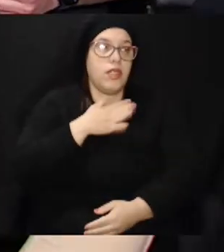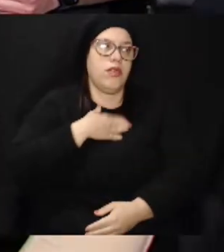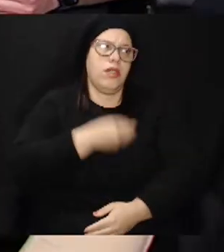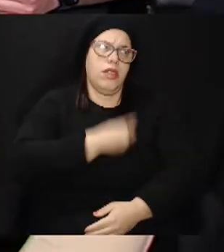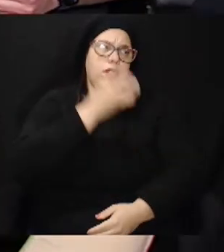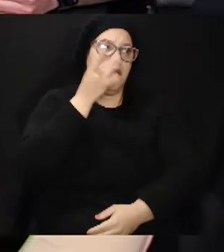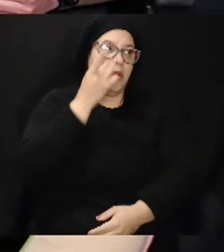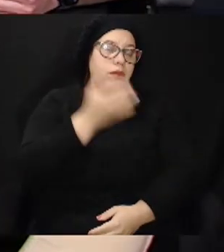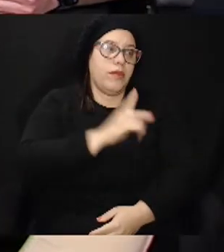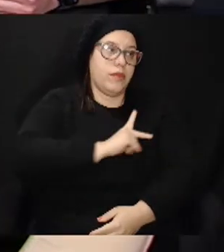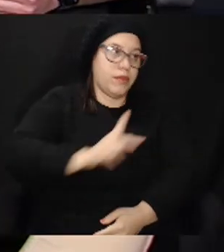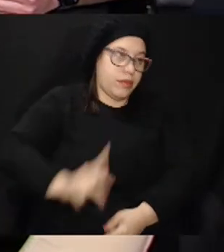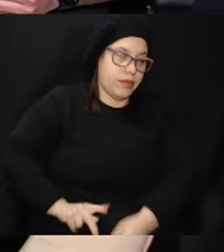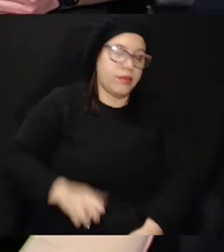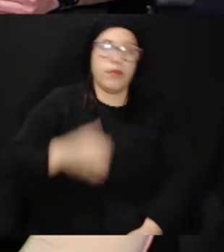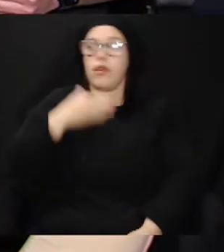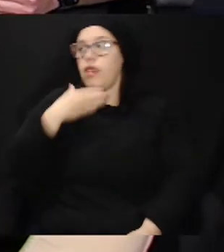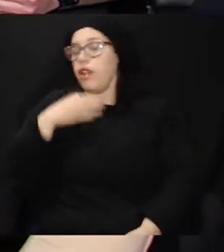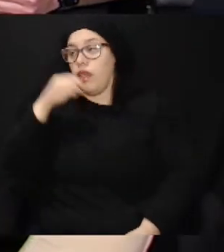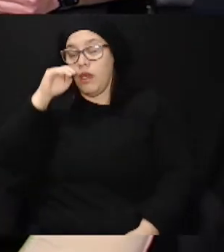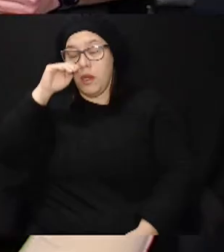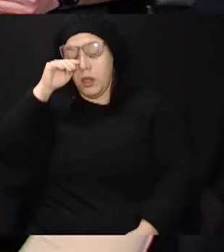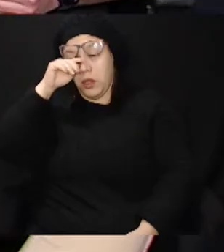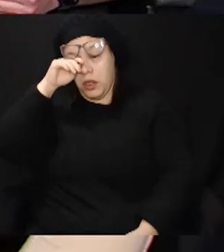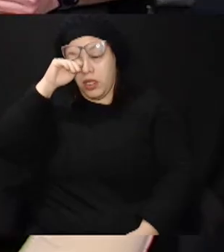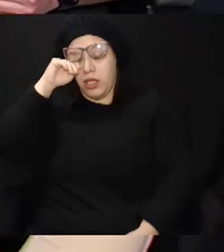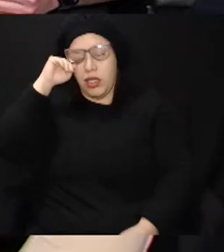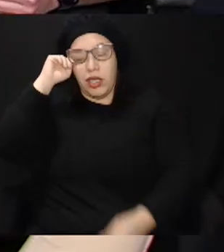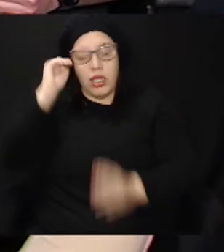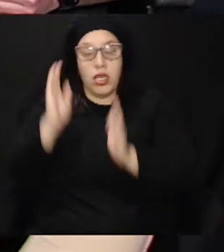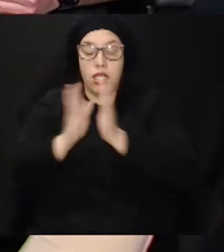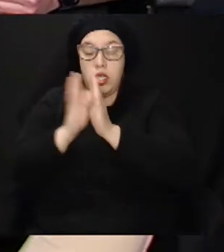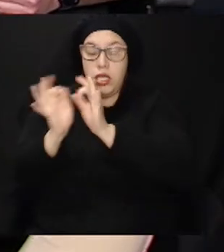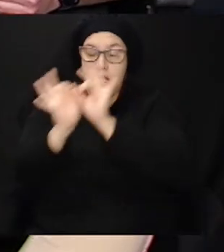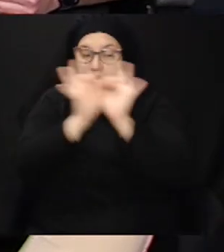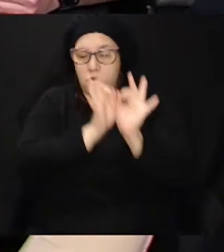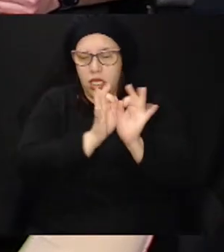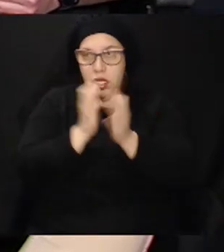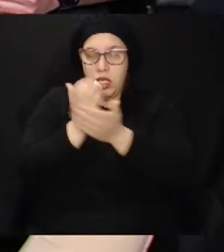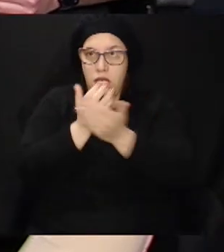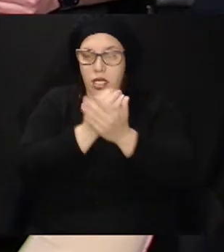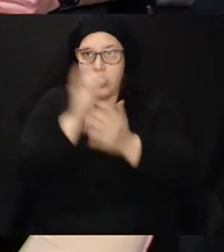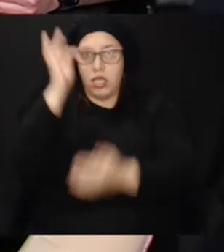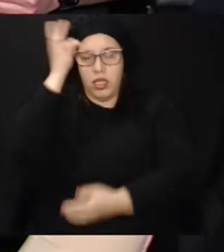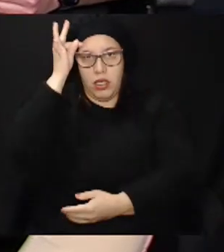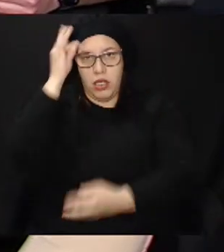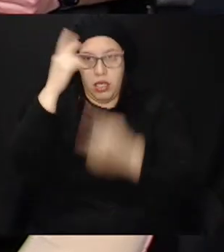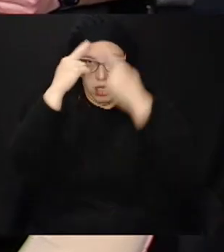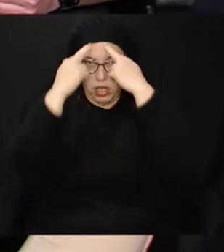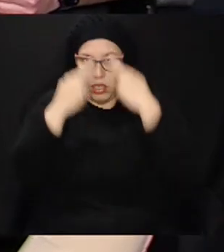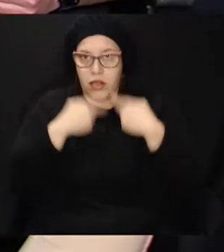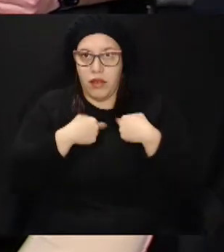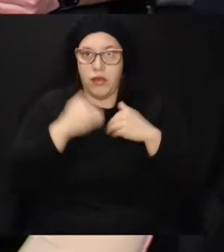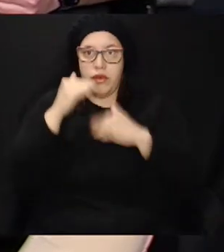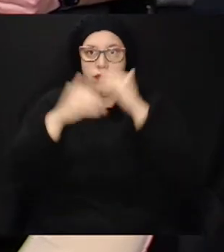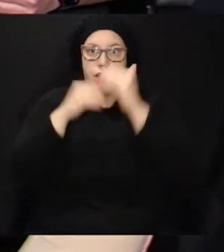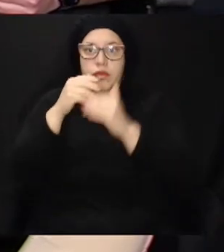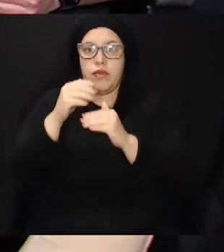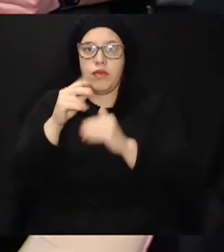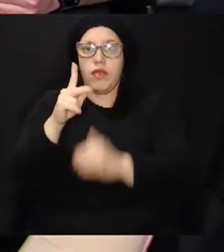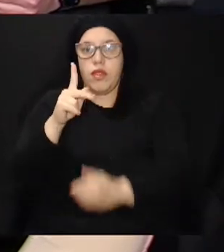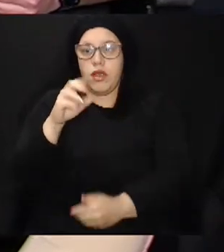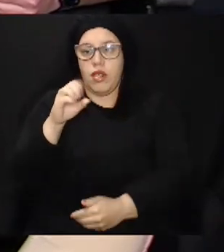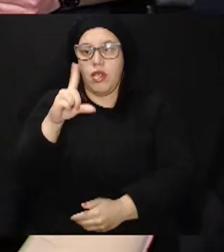o Carmo, o senhor também está presidindo a Frente Parlamentar para acompanhar os estudos do grupo técnico responsável pelo desenvolvimento do Polo de Inovação